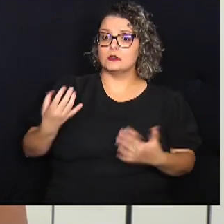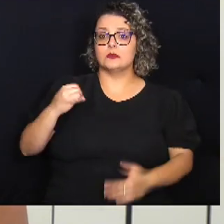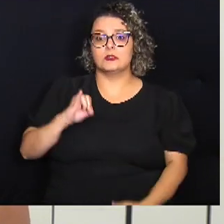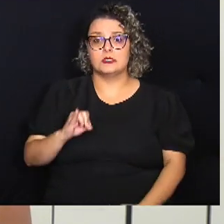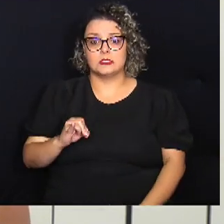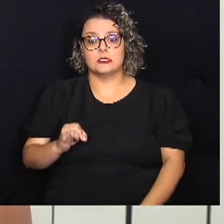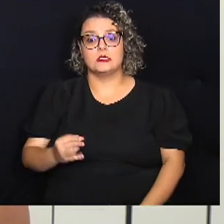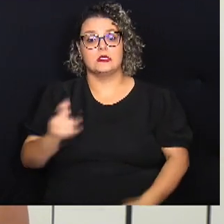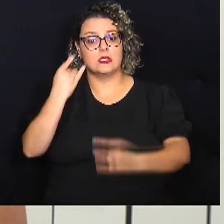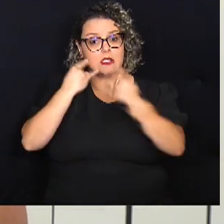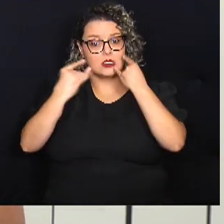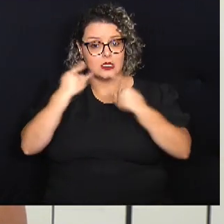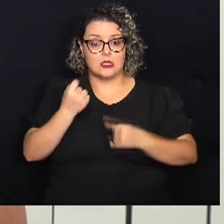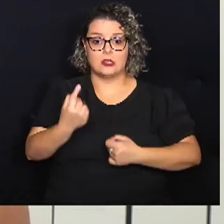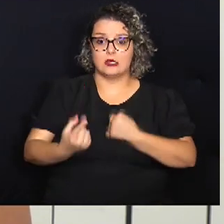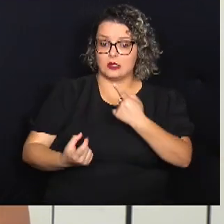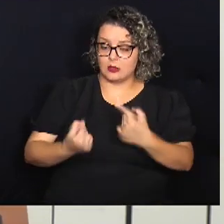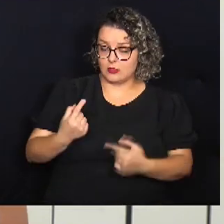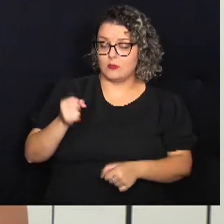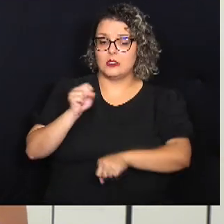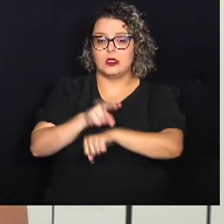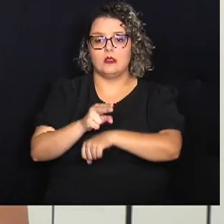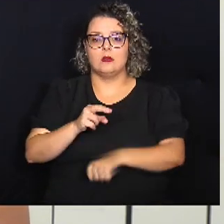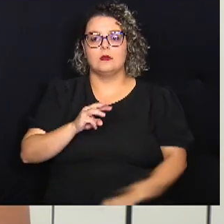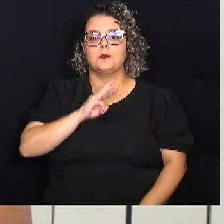está interessado em uma dessas vagas, entre lá,